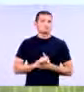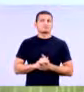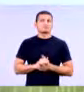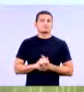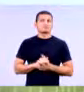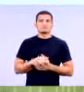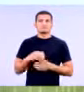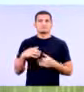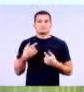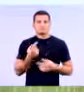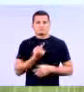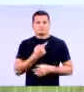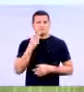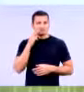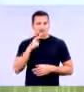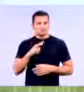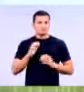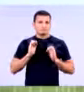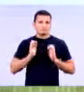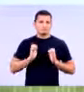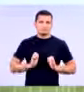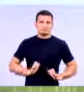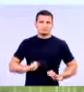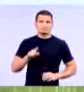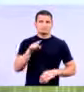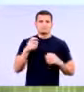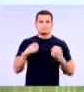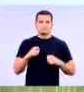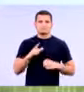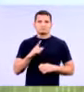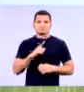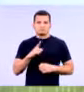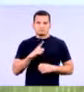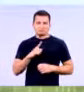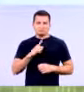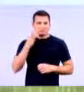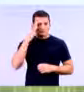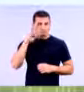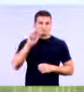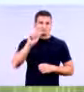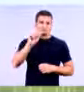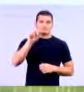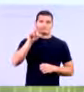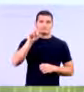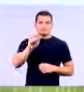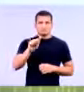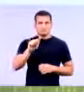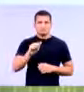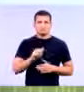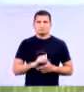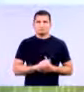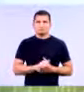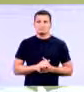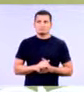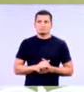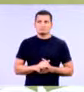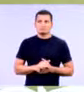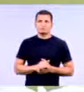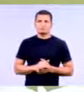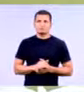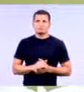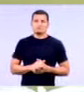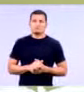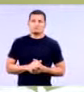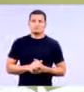vimos de comportamento ético que você deve ter, principalmente no ambiente virtual, no ambiente público. Aí, professora, vale aquelas